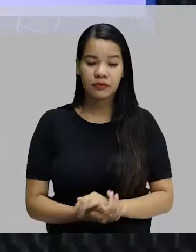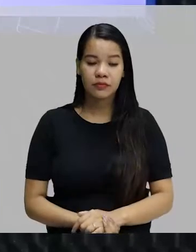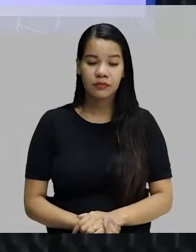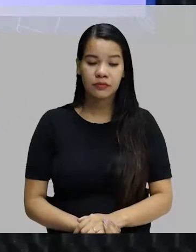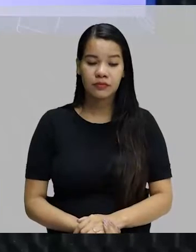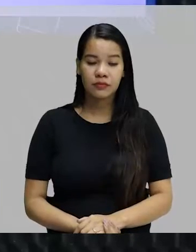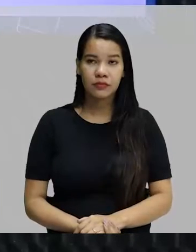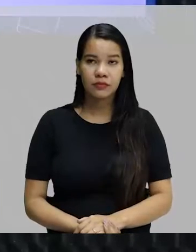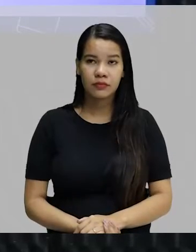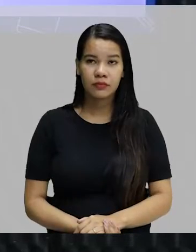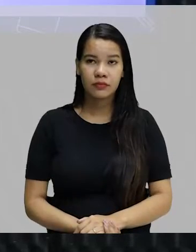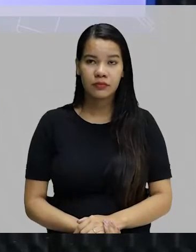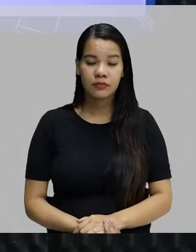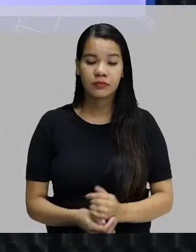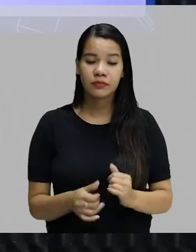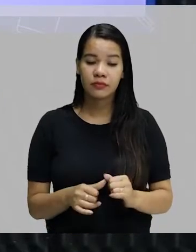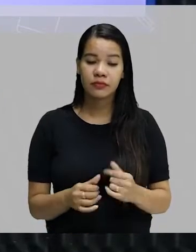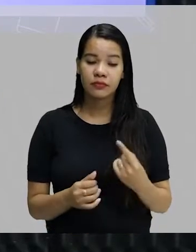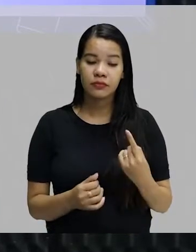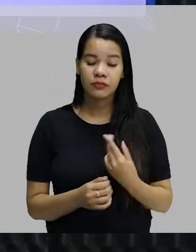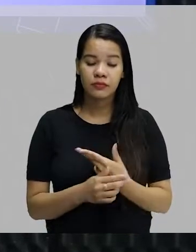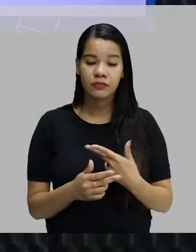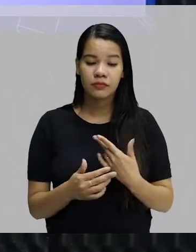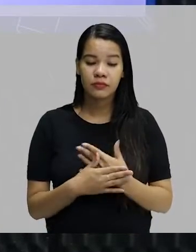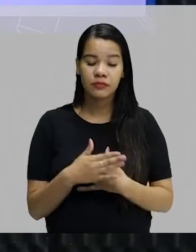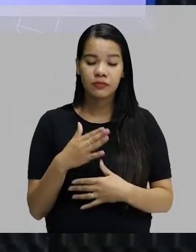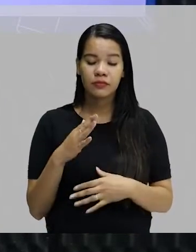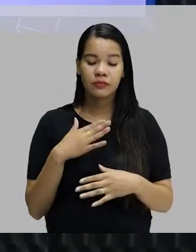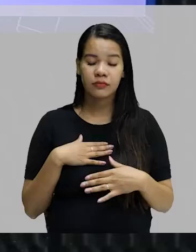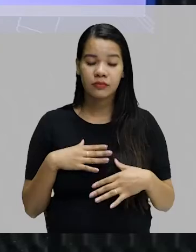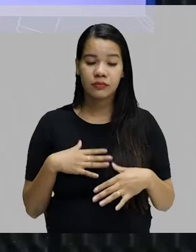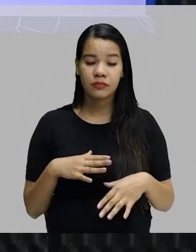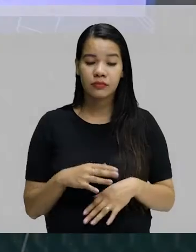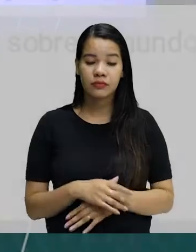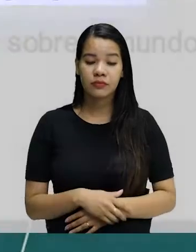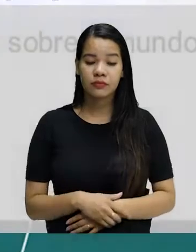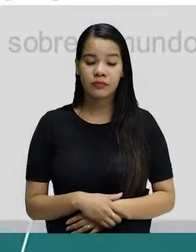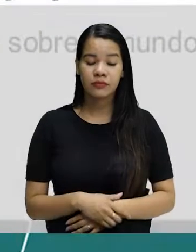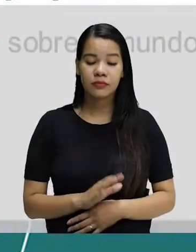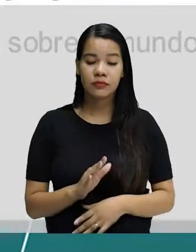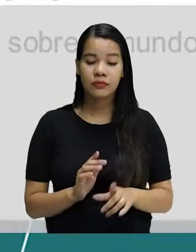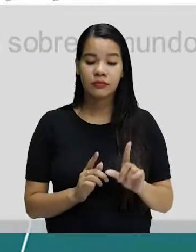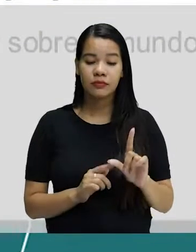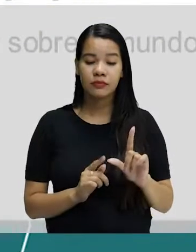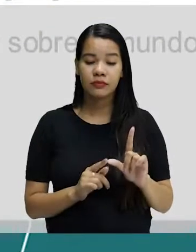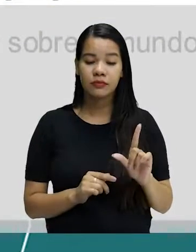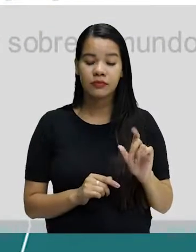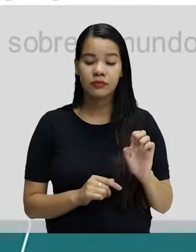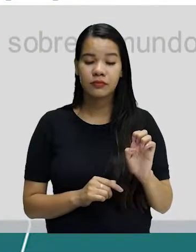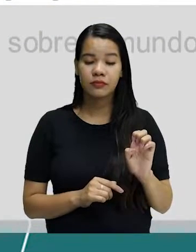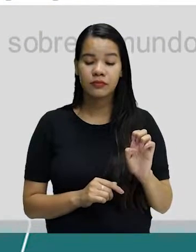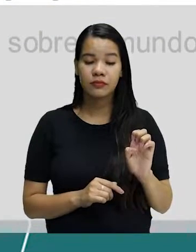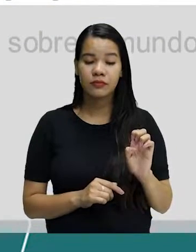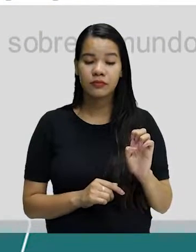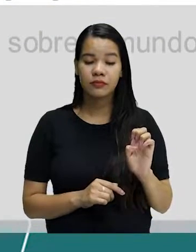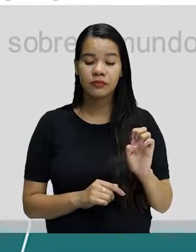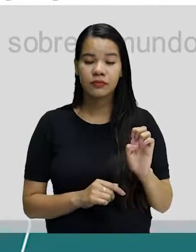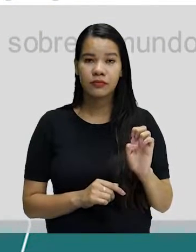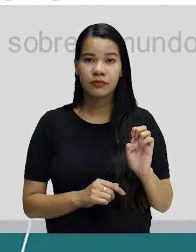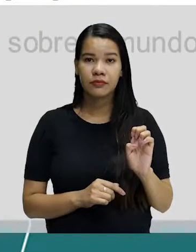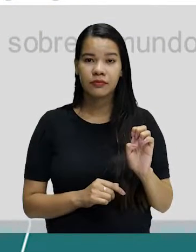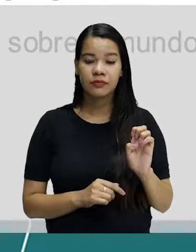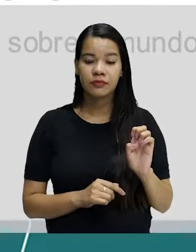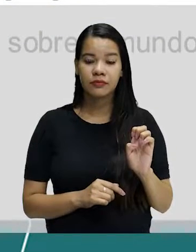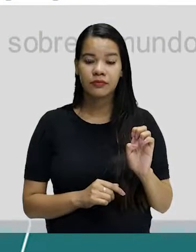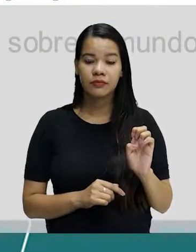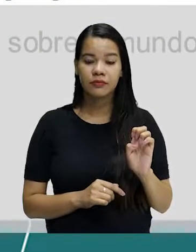mundo. Melhor, fica aqui uma coisa mais tranquila. Na linguagem, a significação de uma expressão qualquer sobre